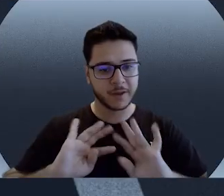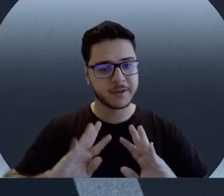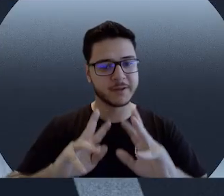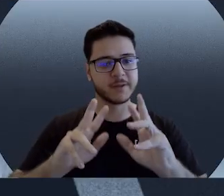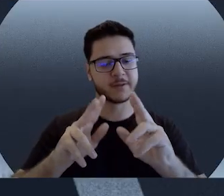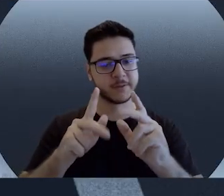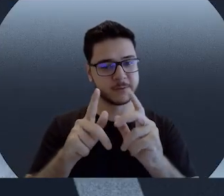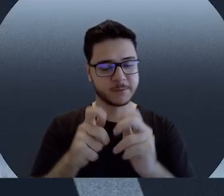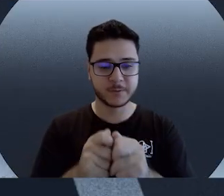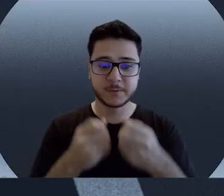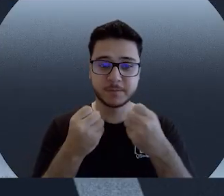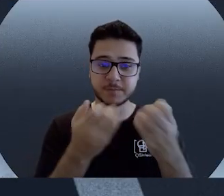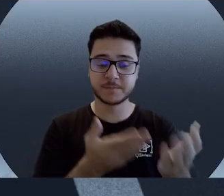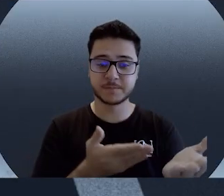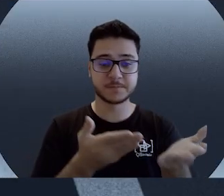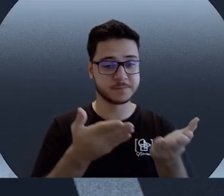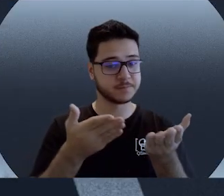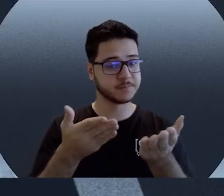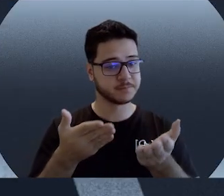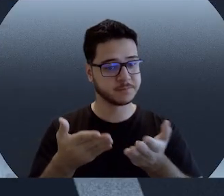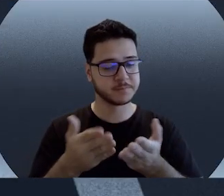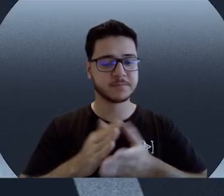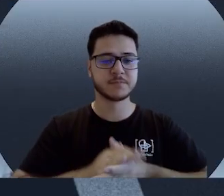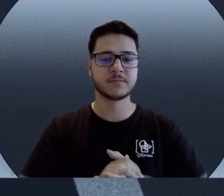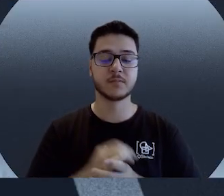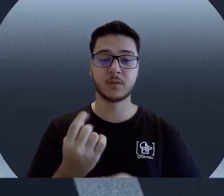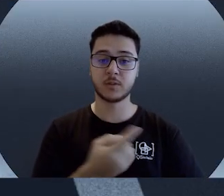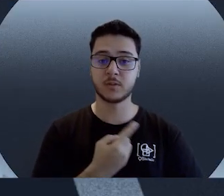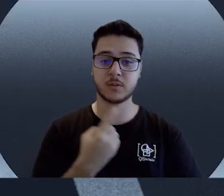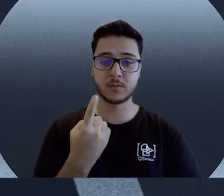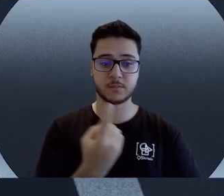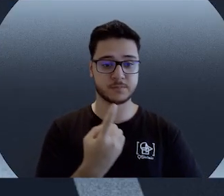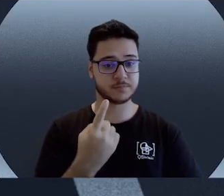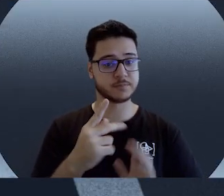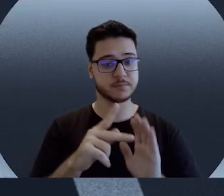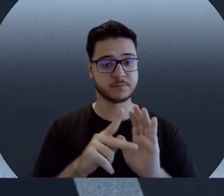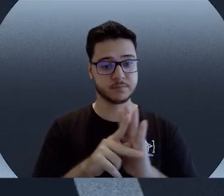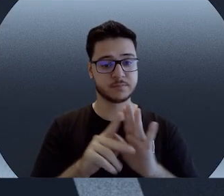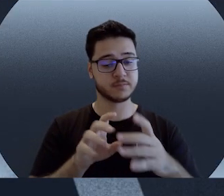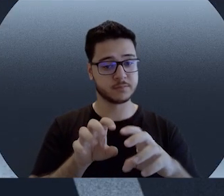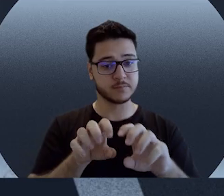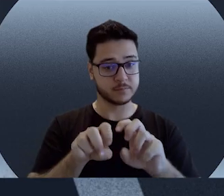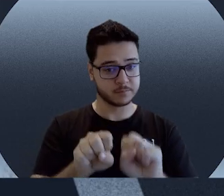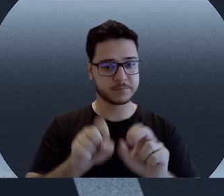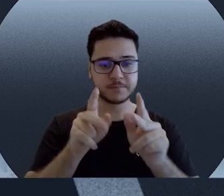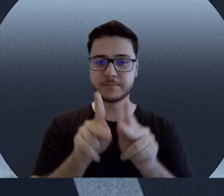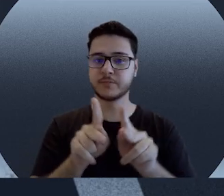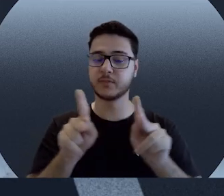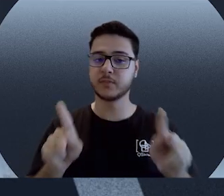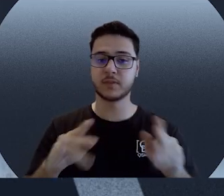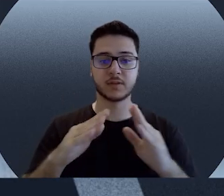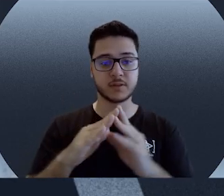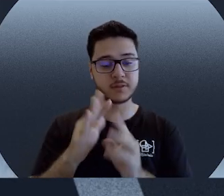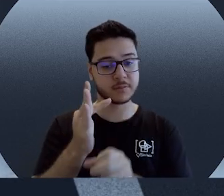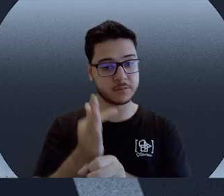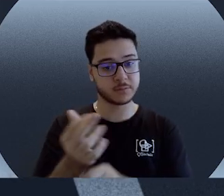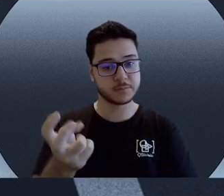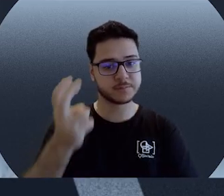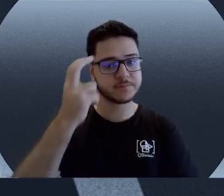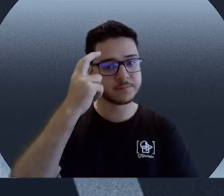Olá, sejam todos bem-vindos e bem-vindas à nossa formação de professores na Casa Fiat de